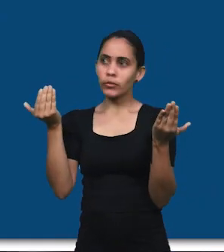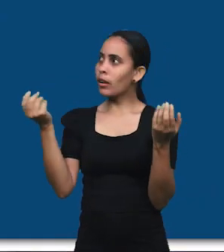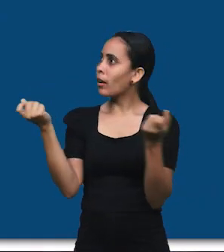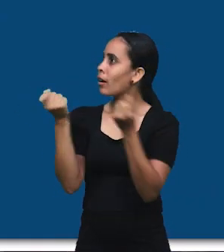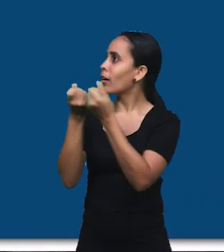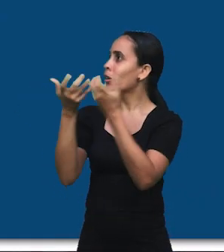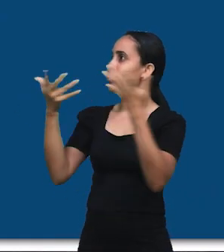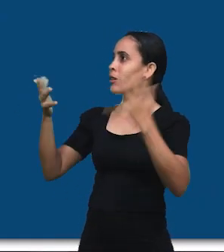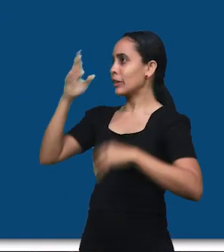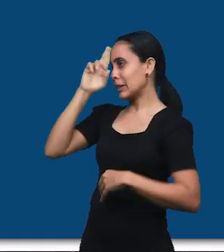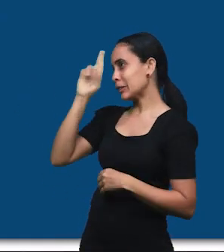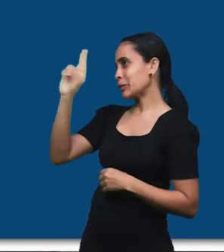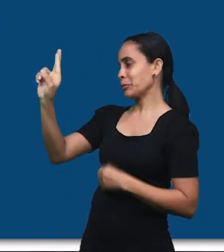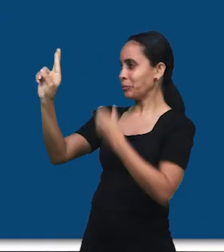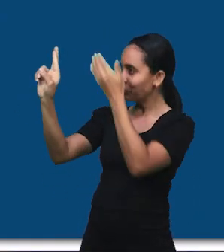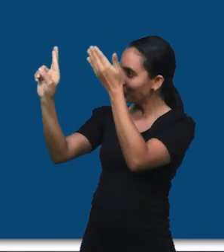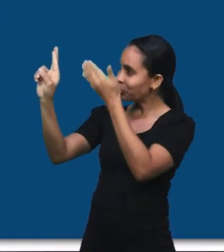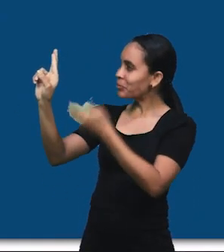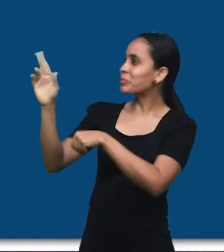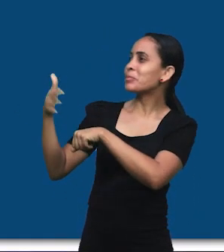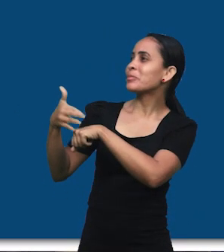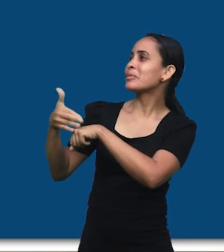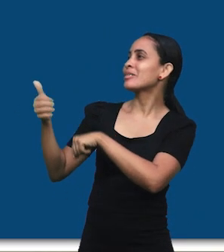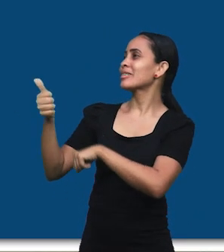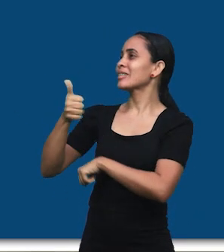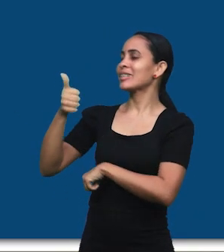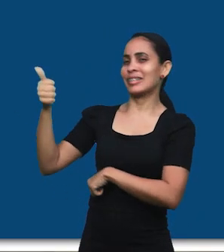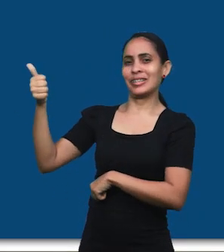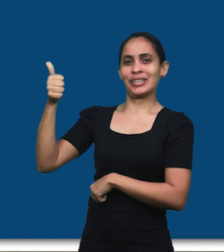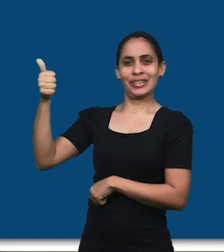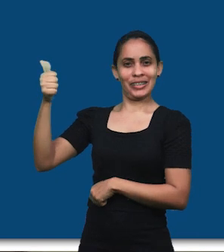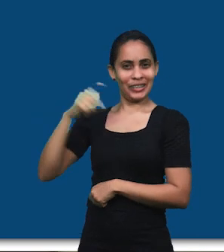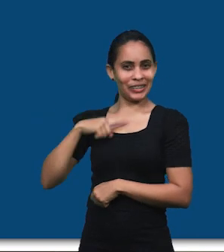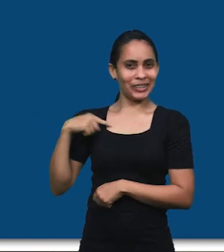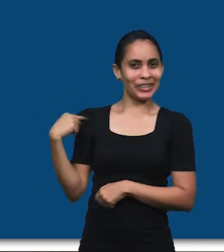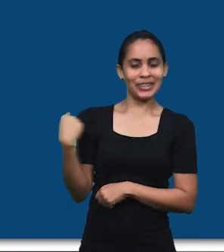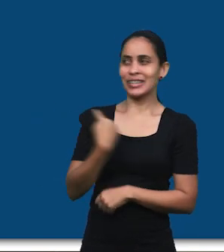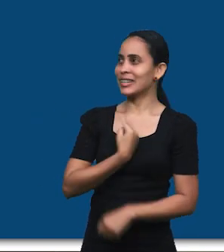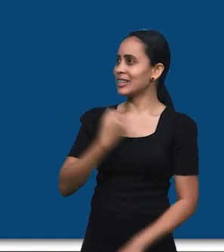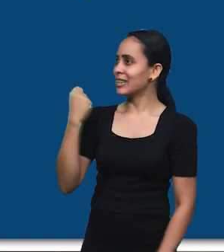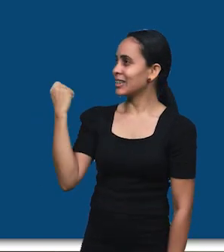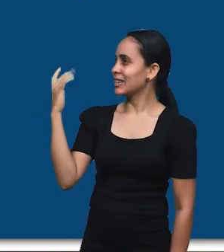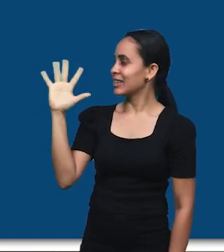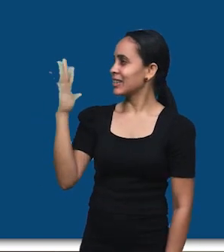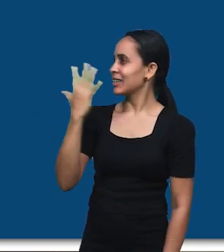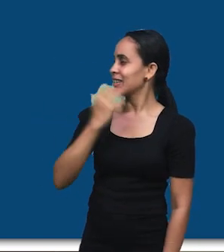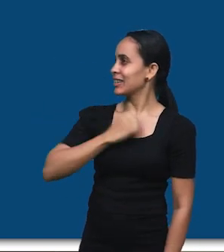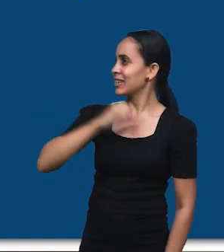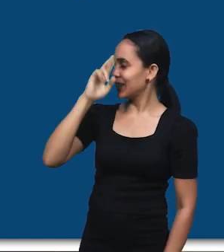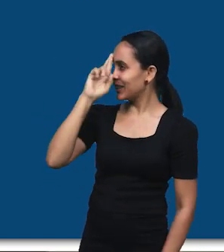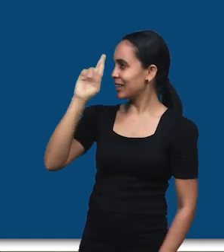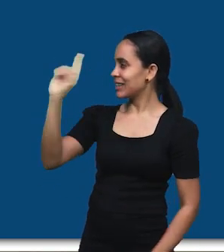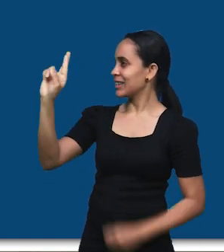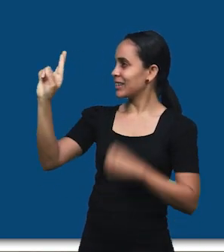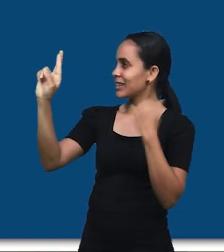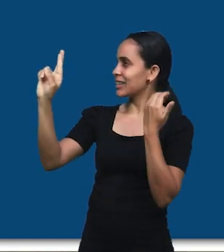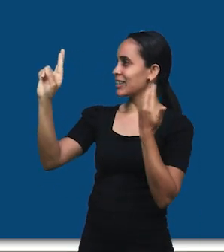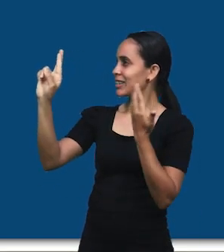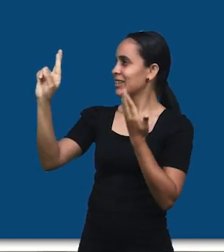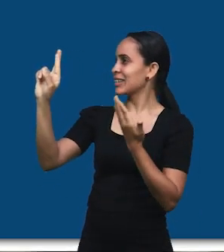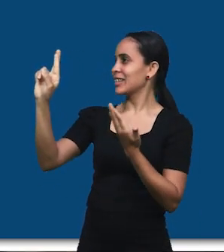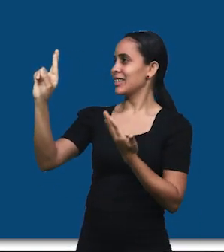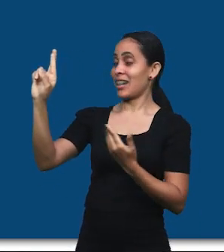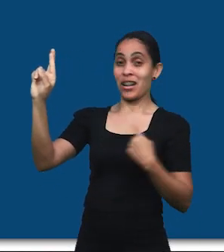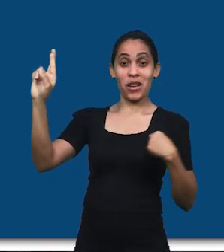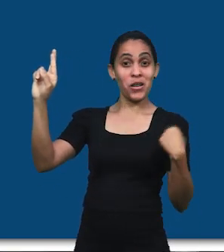incomparável é tua glória. Só tu és digno da nossa